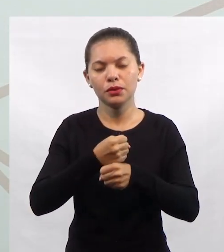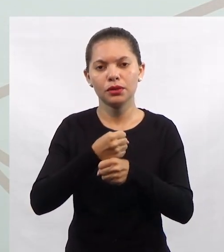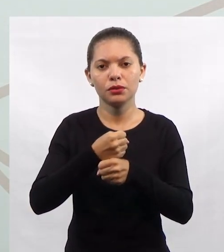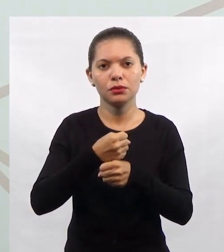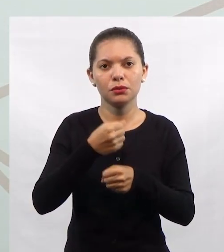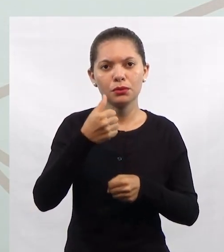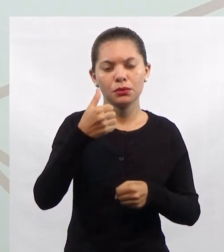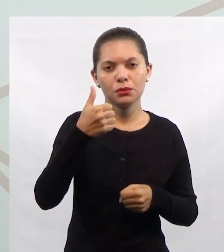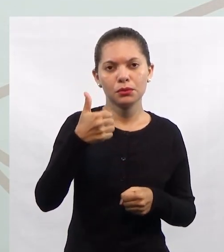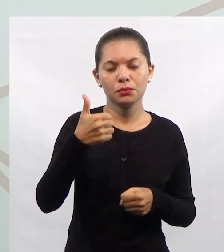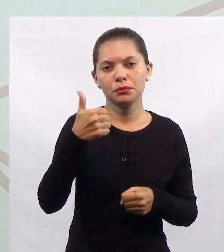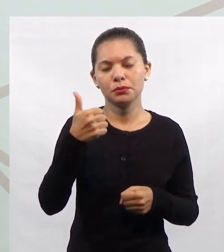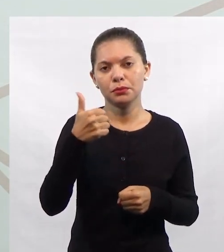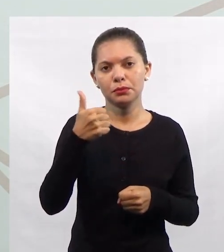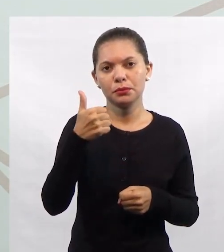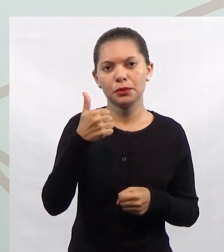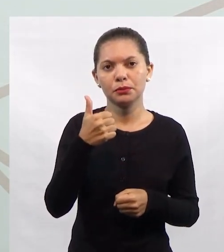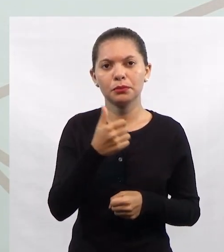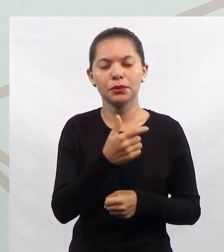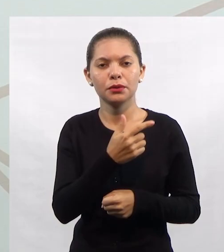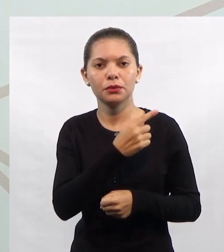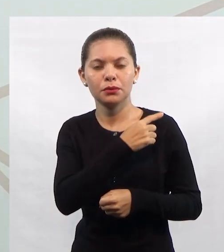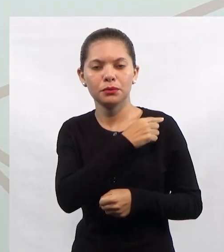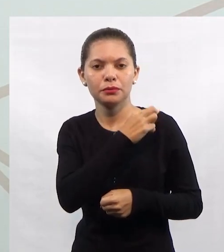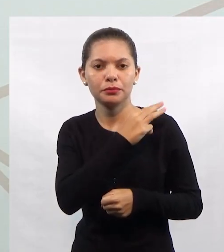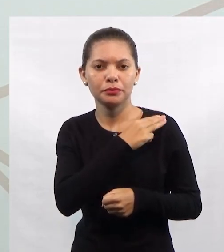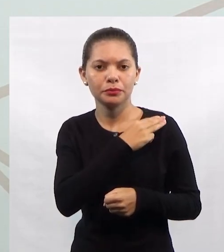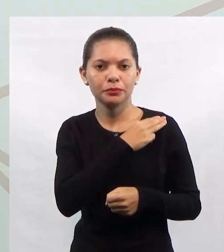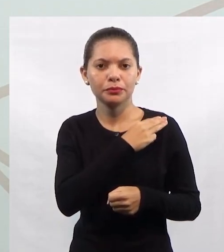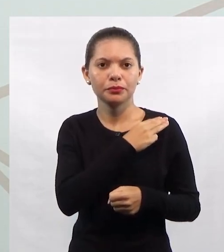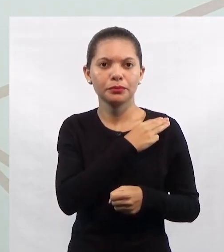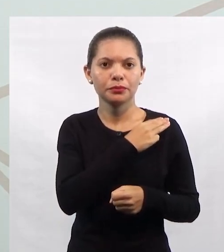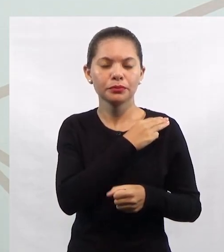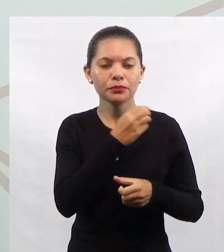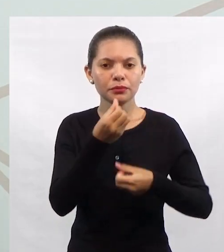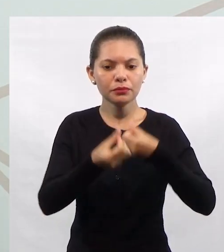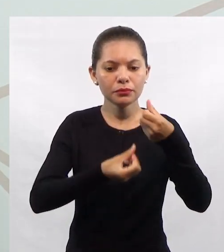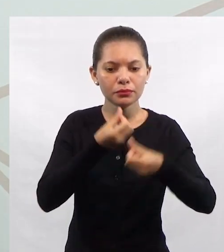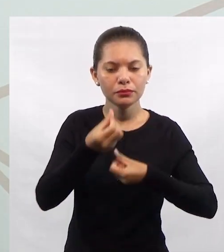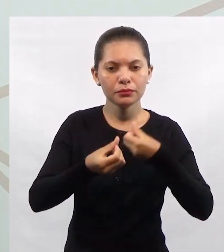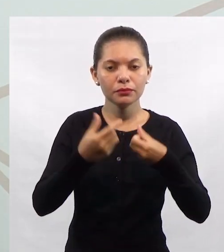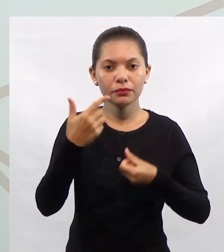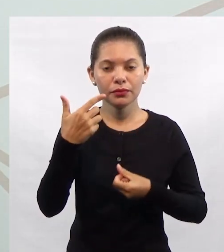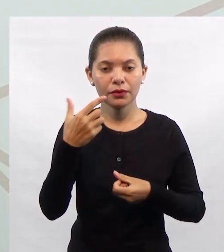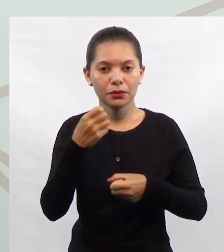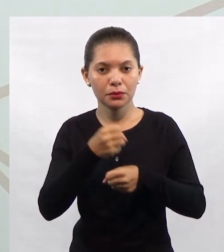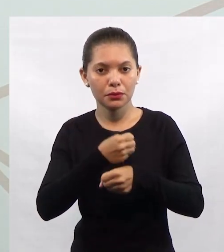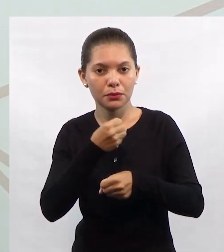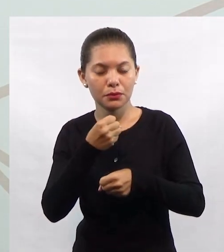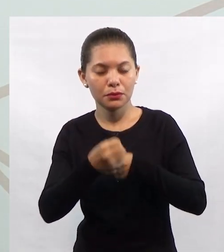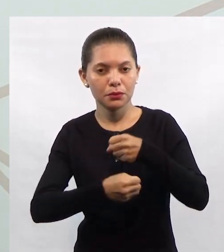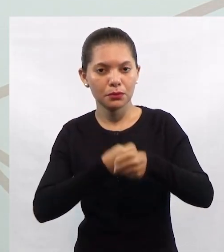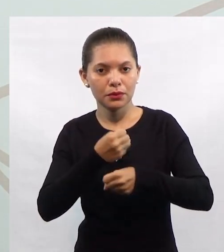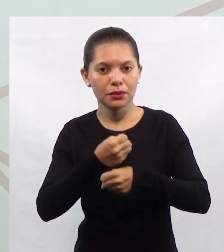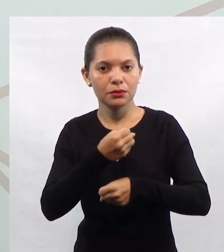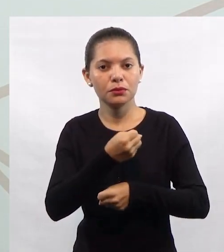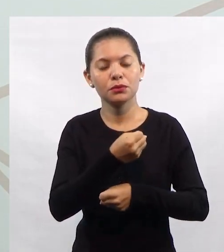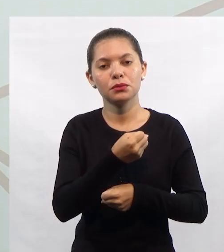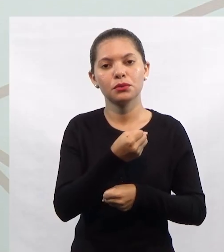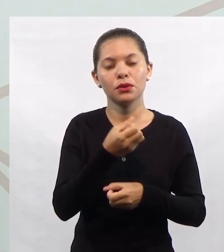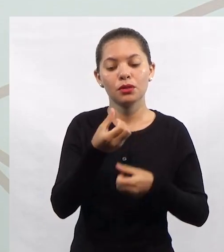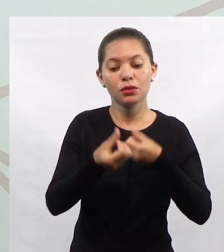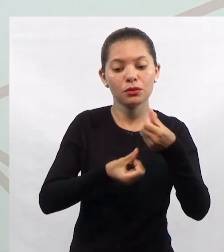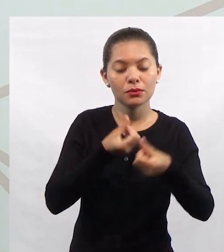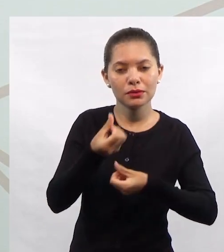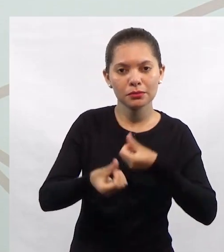ensino médio, você faz o primeiro no primeiro semestre e o segundo ano no semestre seguinte. Então, em um ano você